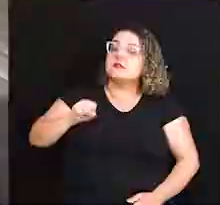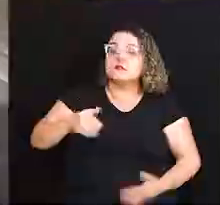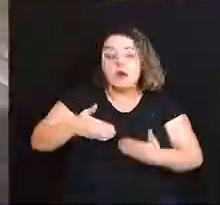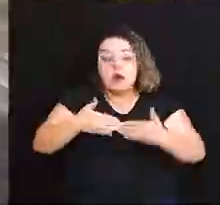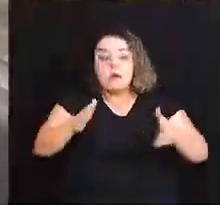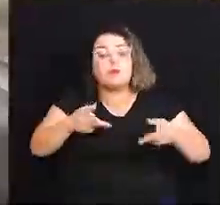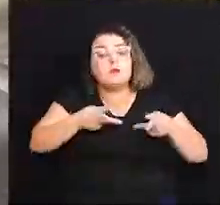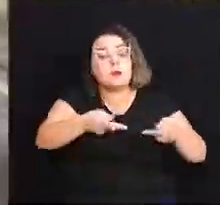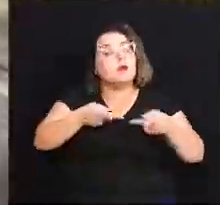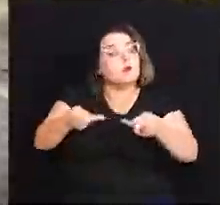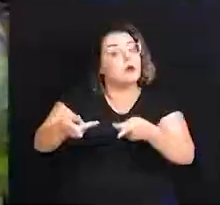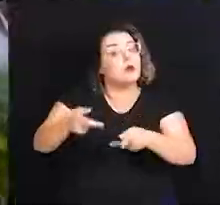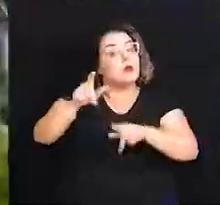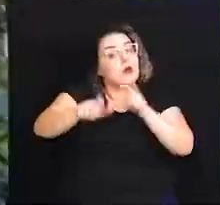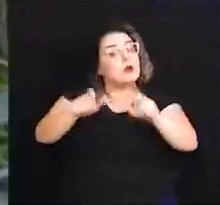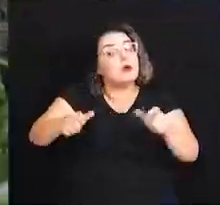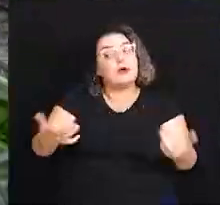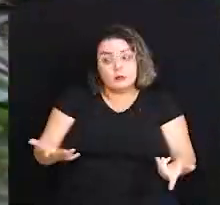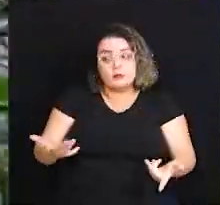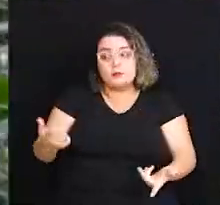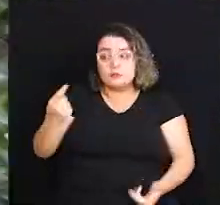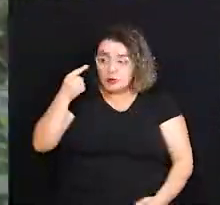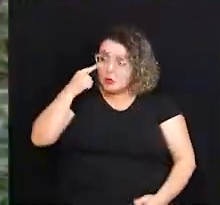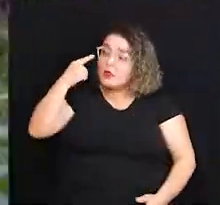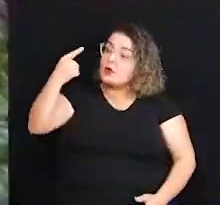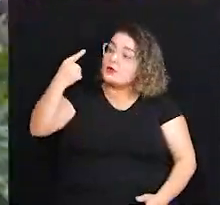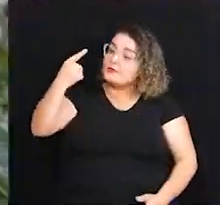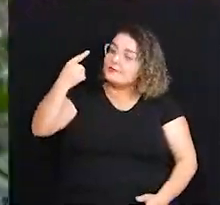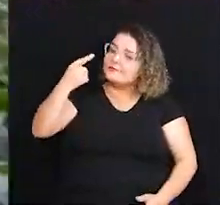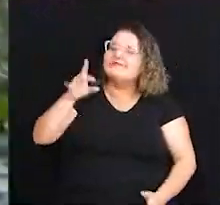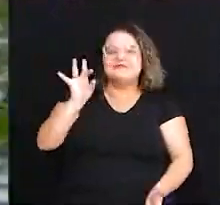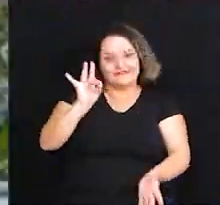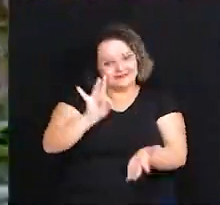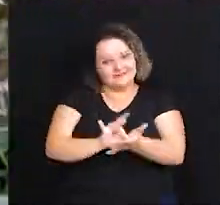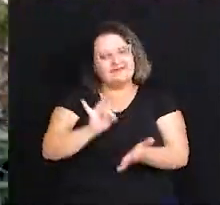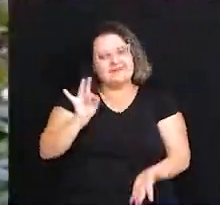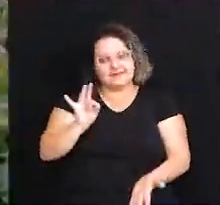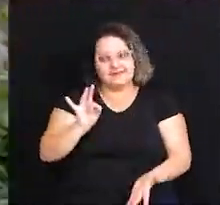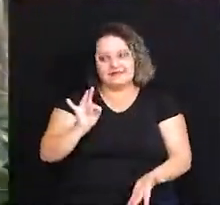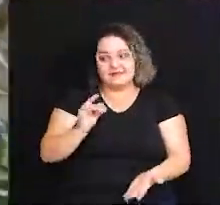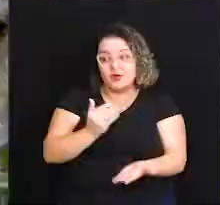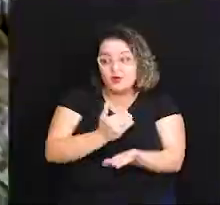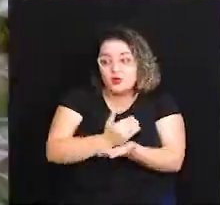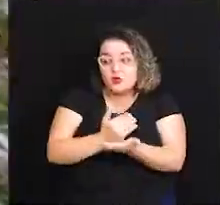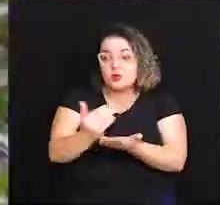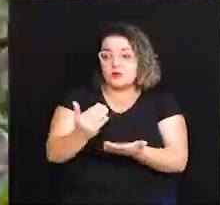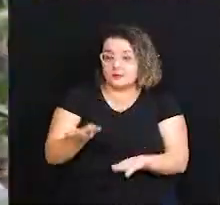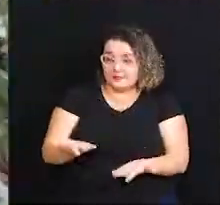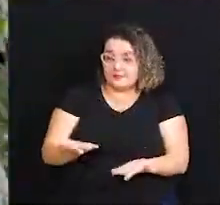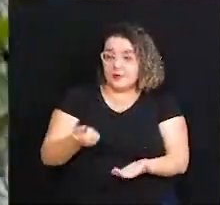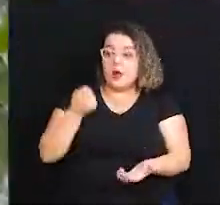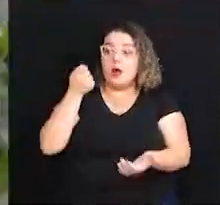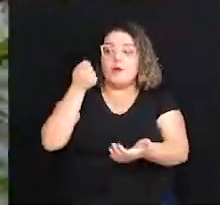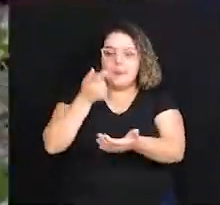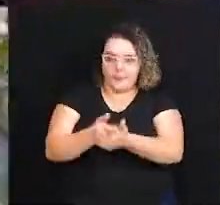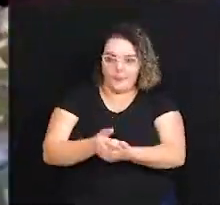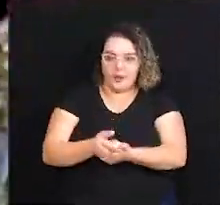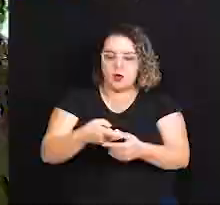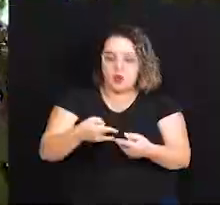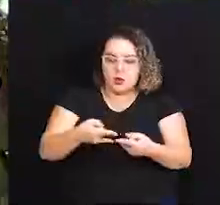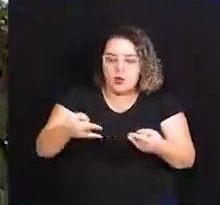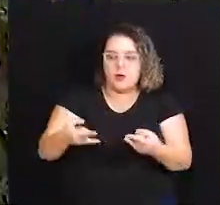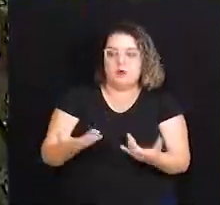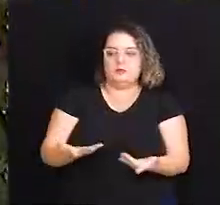para a visitação do público. Ideia essa que virou realidade inicialmente mediante pagamento de um